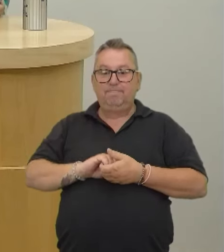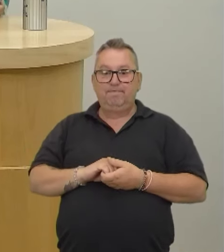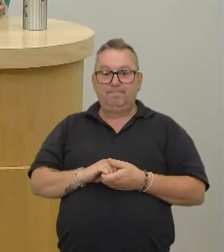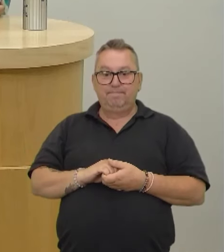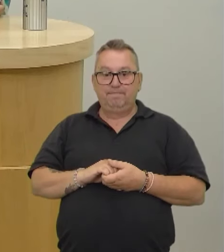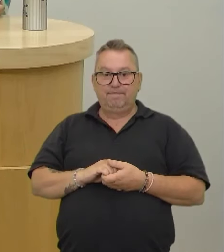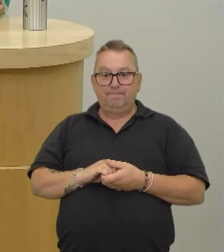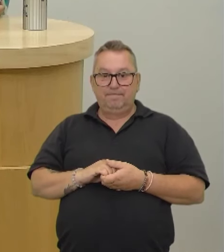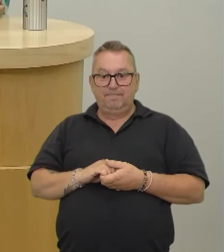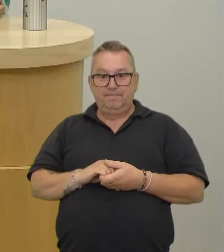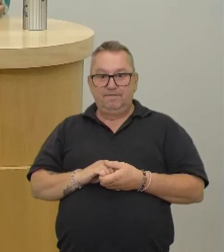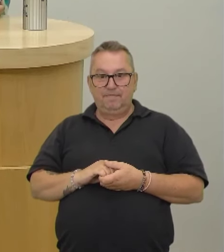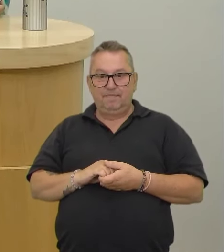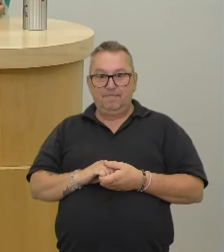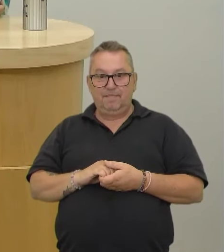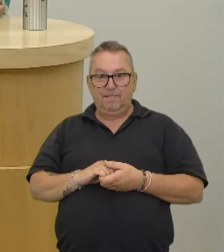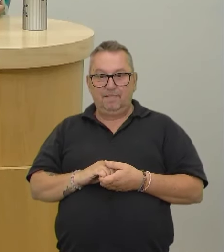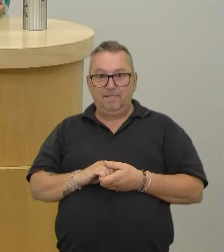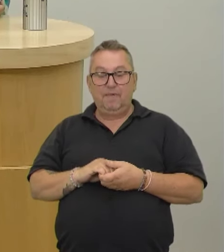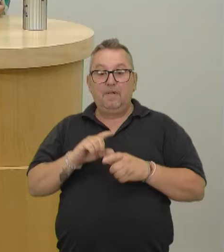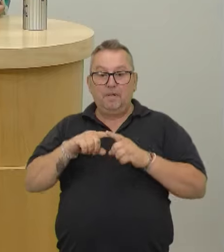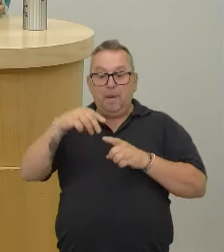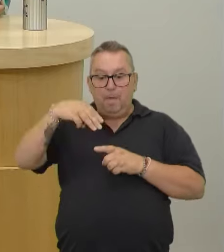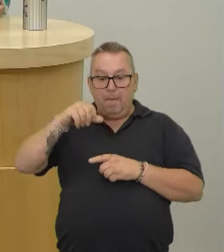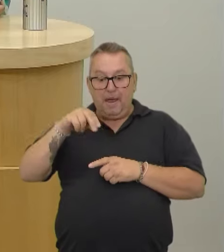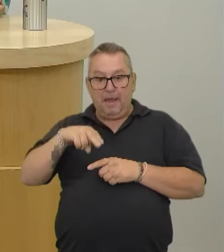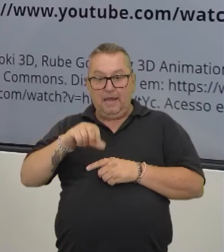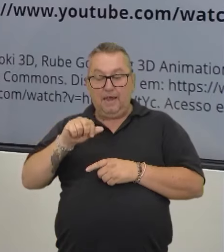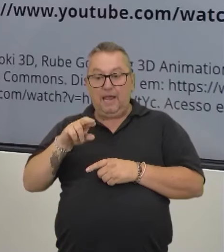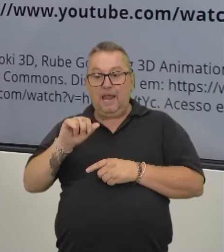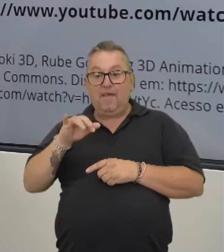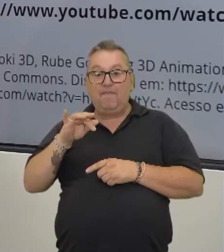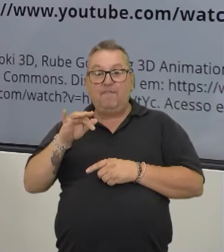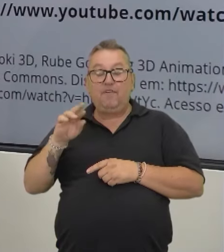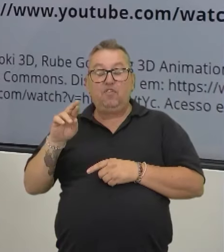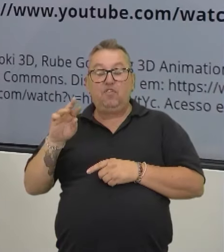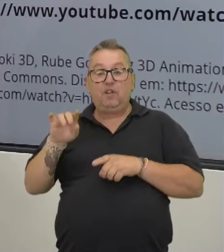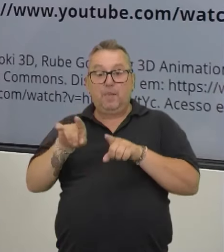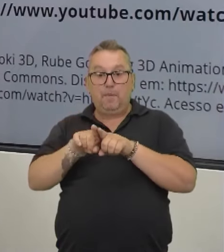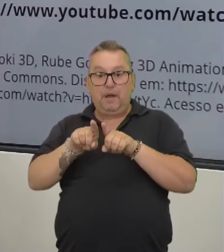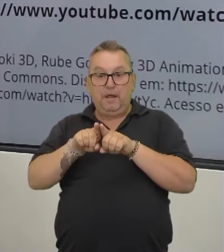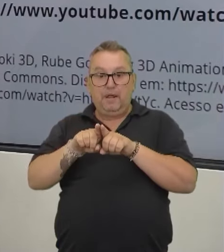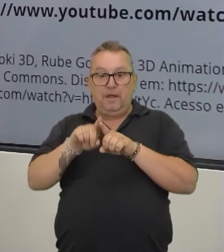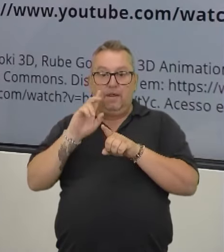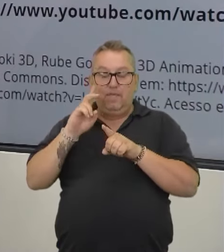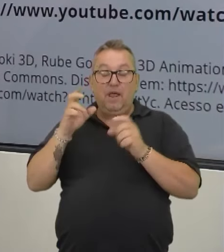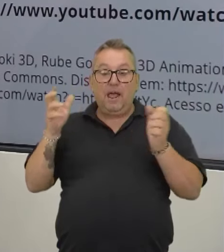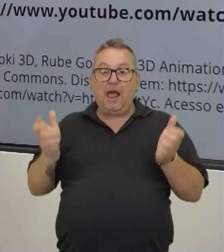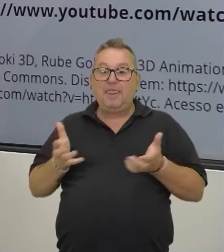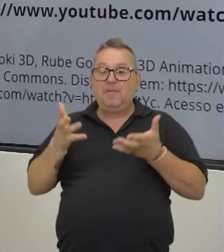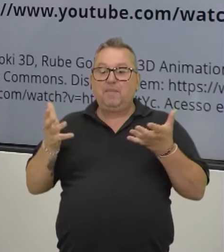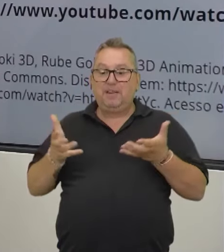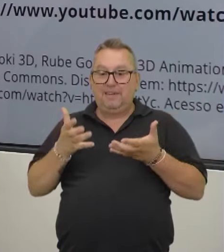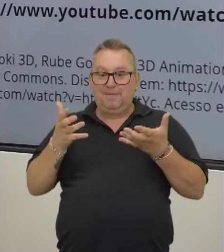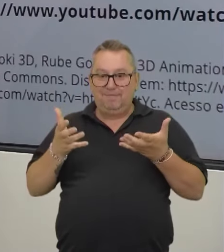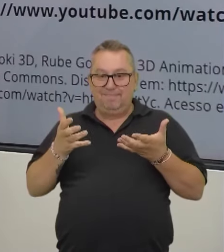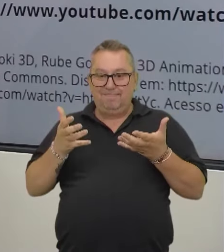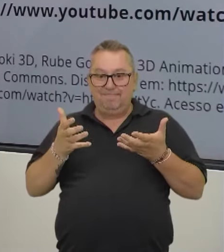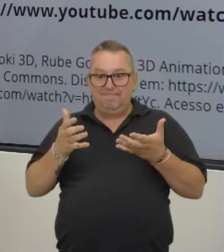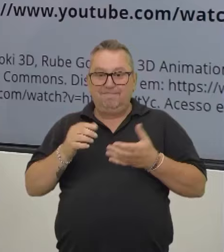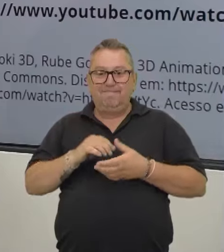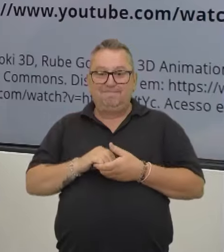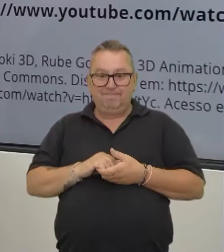Minecraft. Reação em cadeia em Minecraft. E por último, em animação, que é, no caso, a maioria dos que a gente vê hoje, né, são